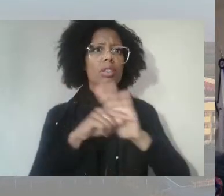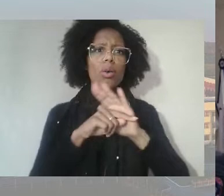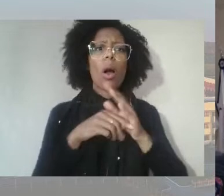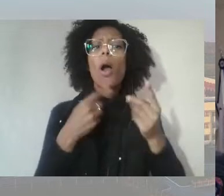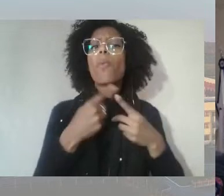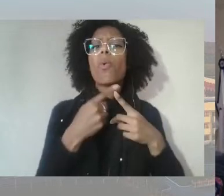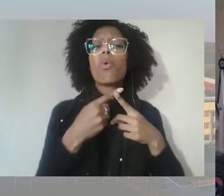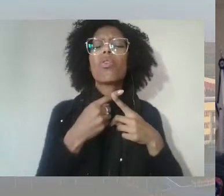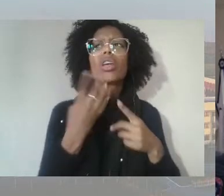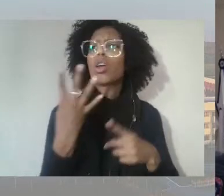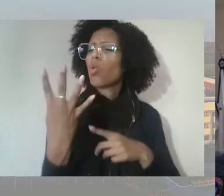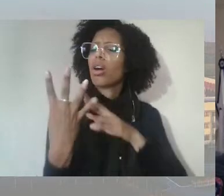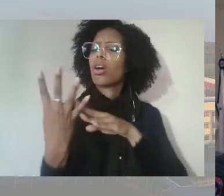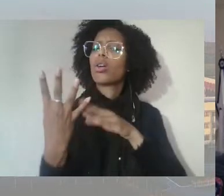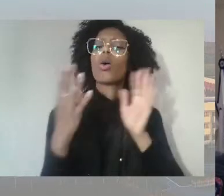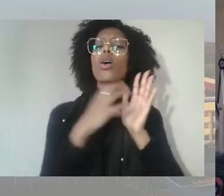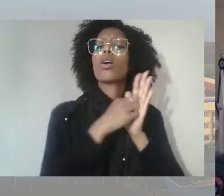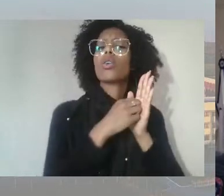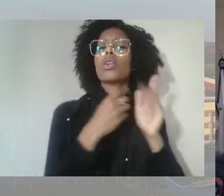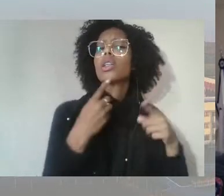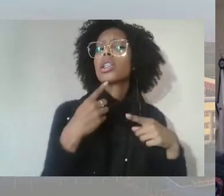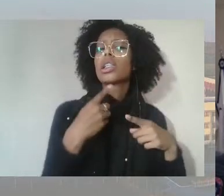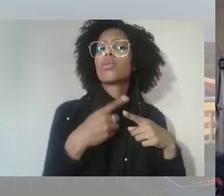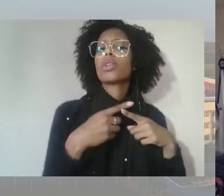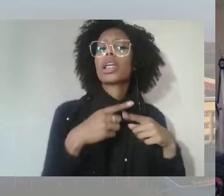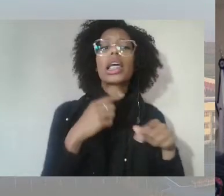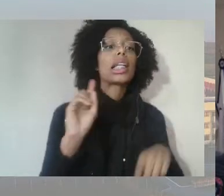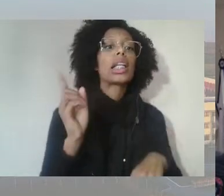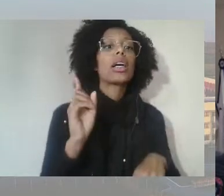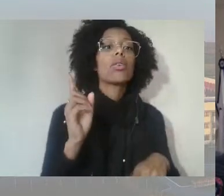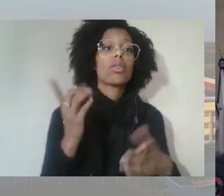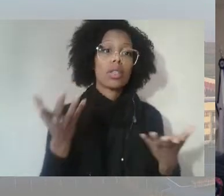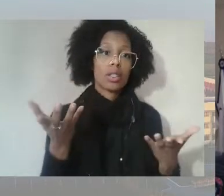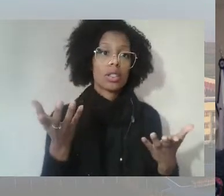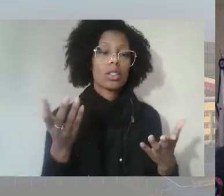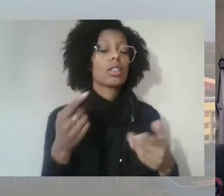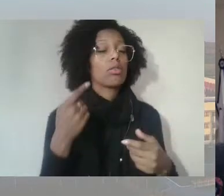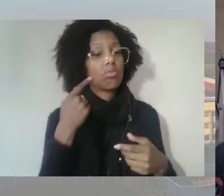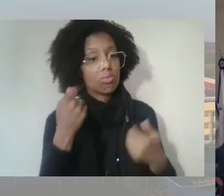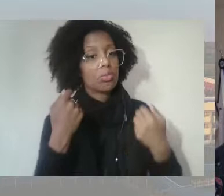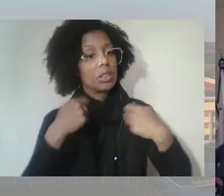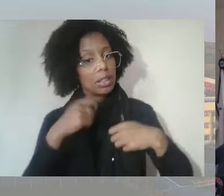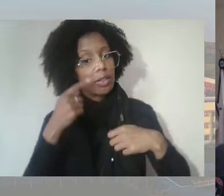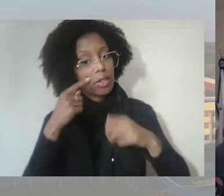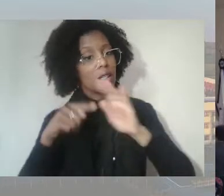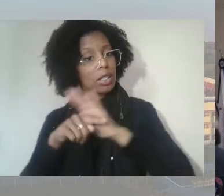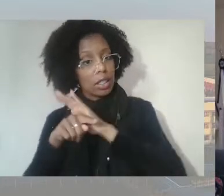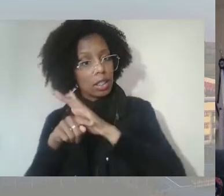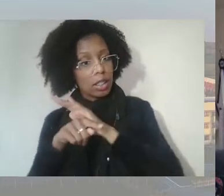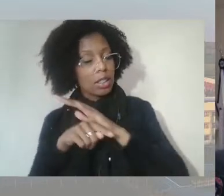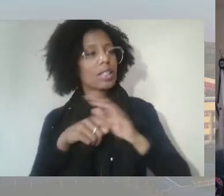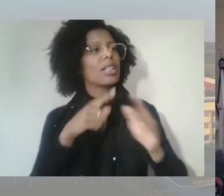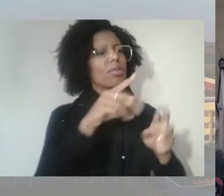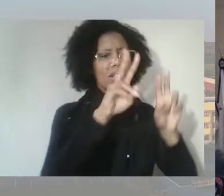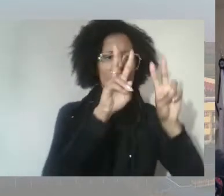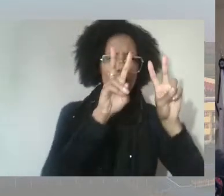gente está trazendo casos, né, com a questão da assistência estudantil. Foi trazido aqui a questão do